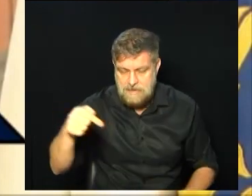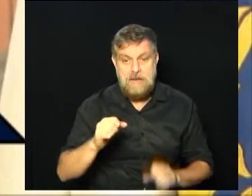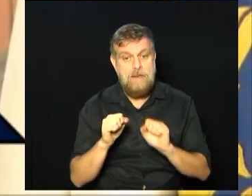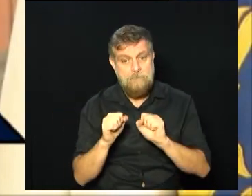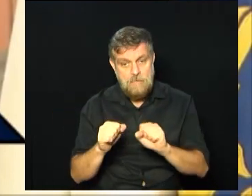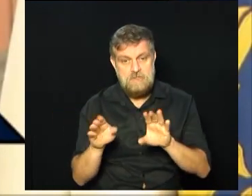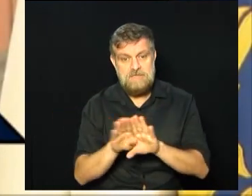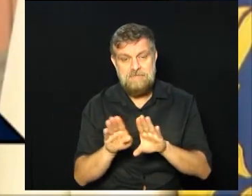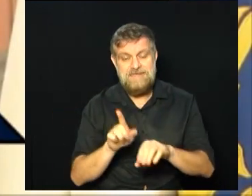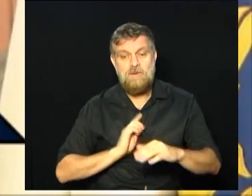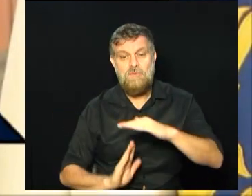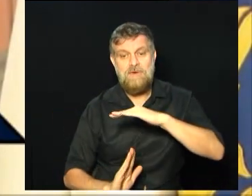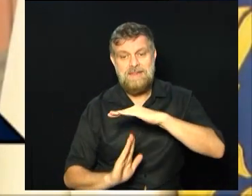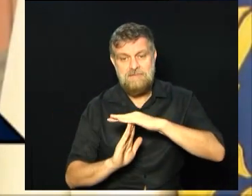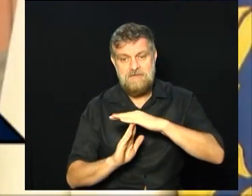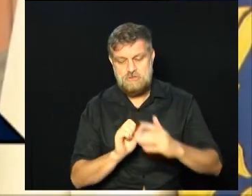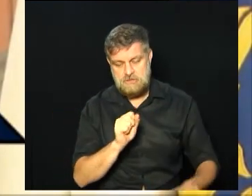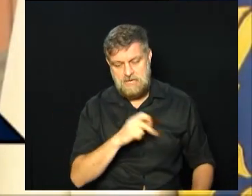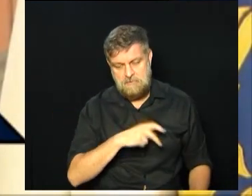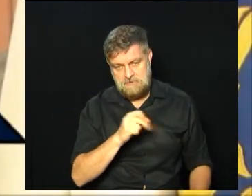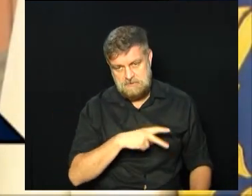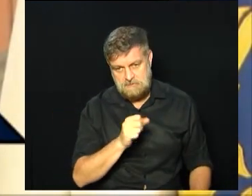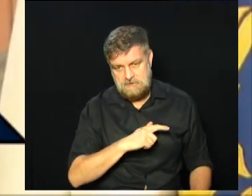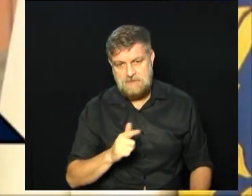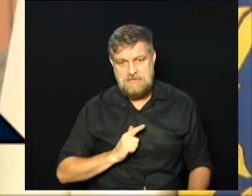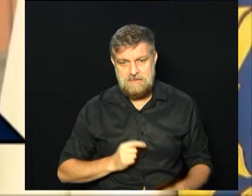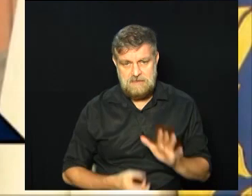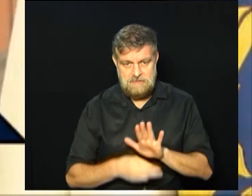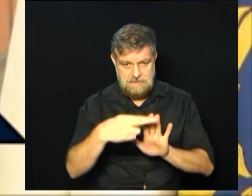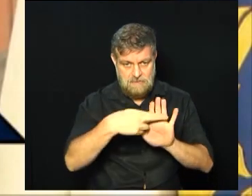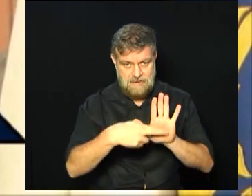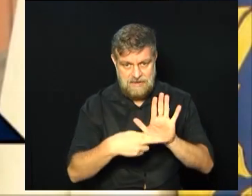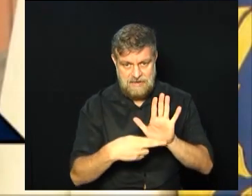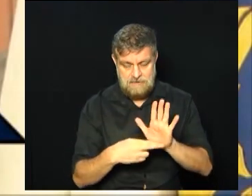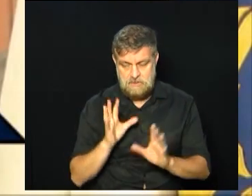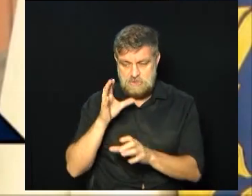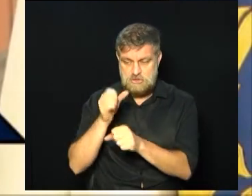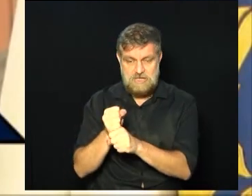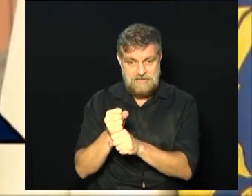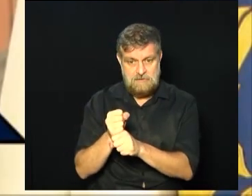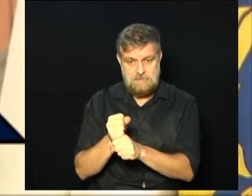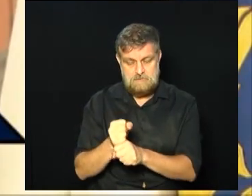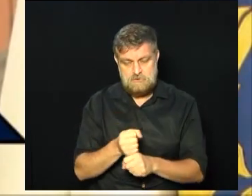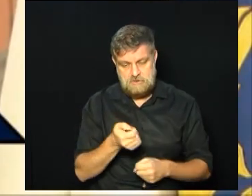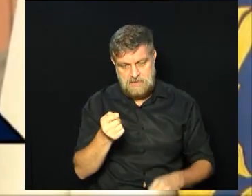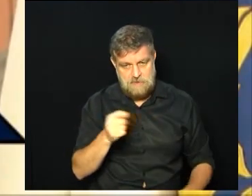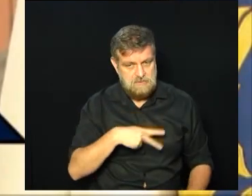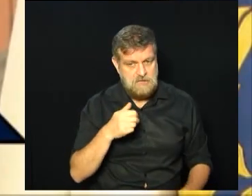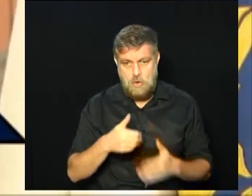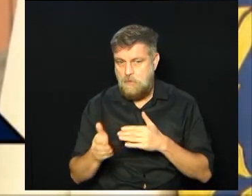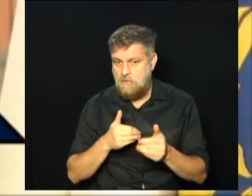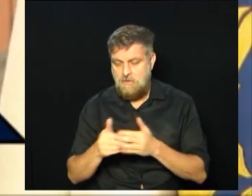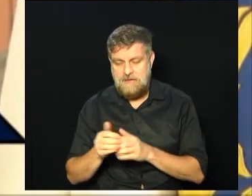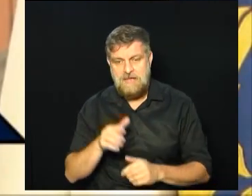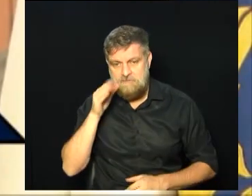sujeito ao teto de aposentadoria estabelecido pelo regime geral de previdência. Assim como qualquer trabalhador